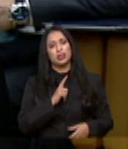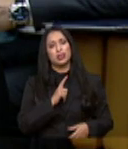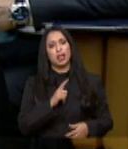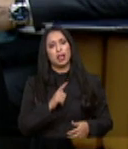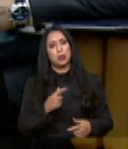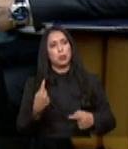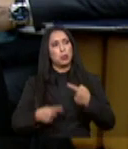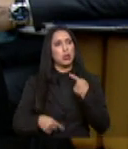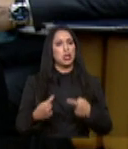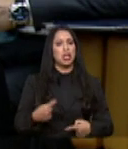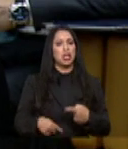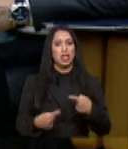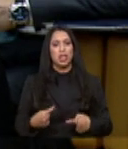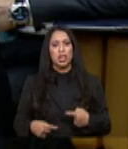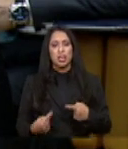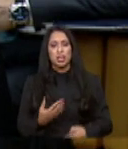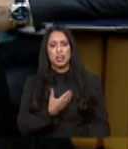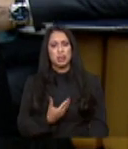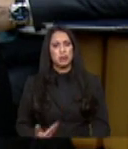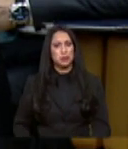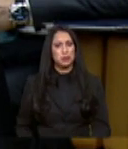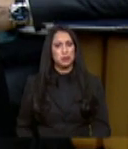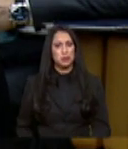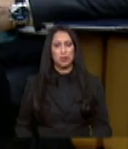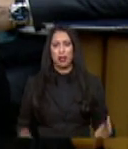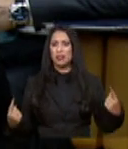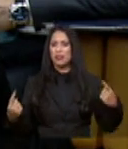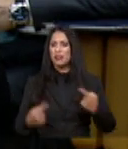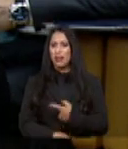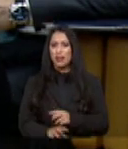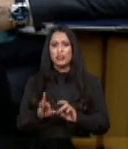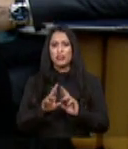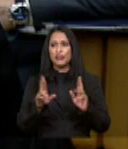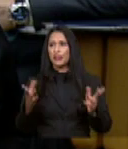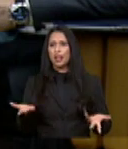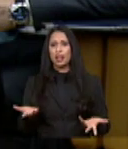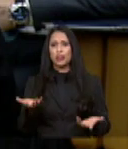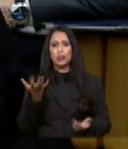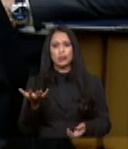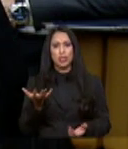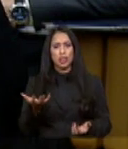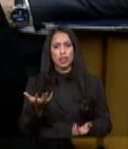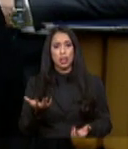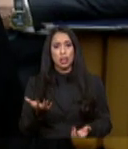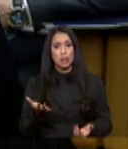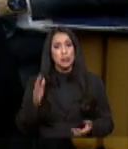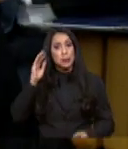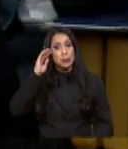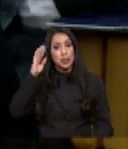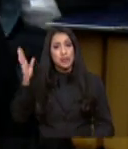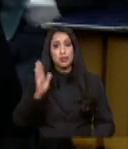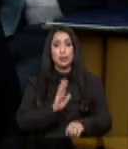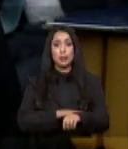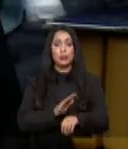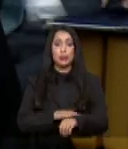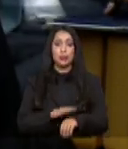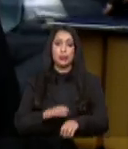em políticas públicas completamente distintas daquilo que se espera, principalmente no momento em que nós vivemos.